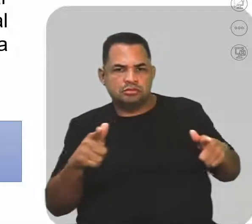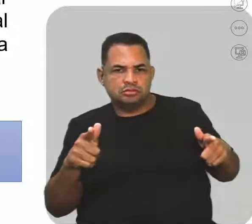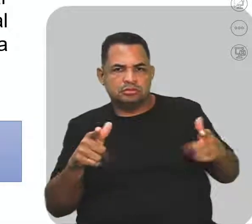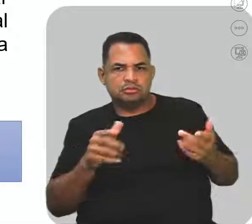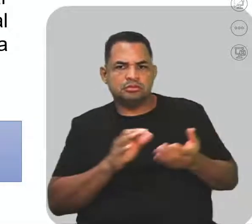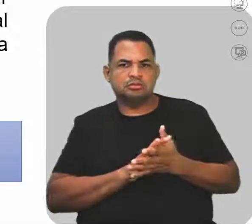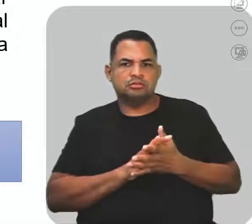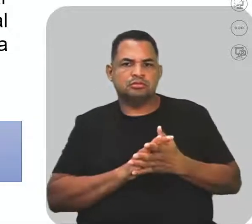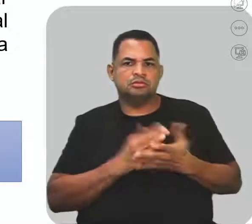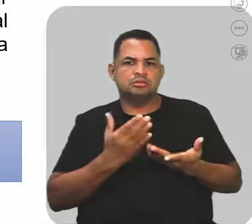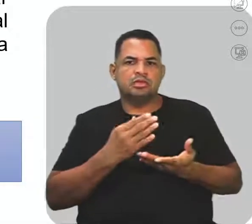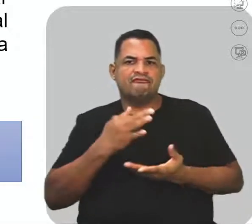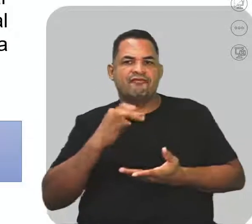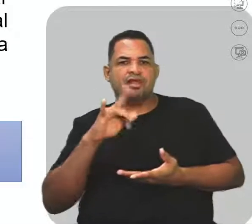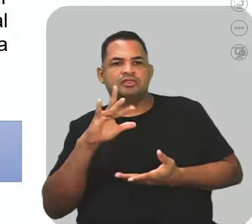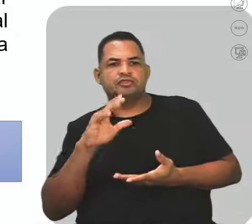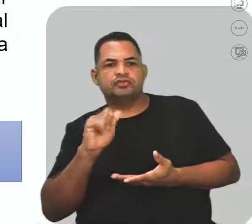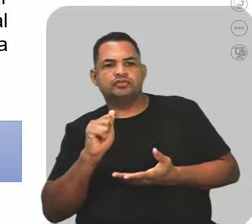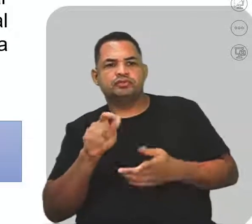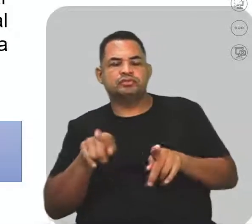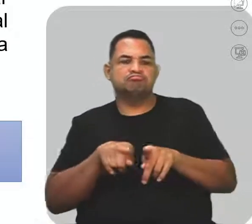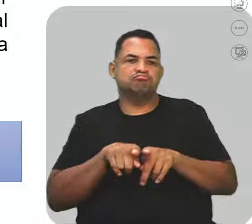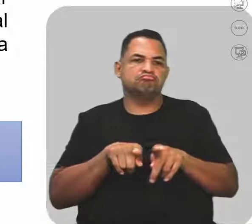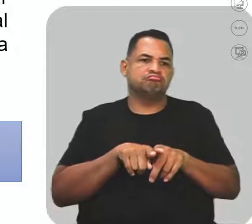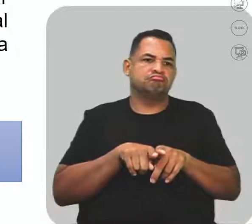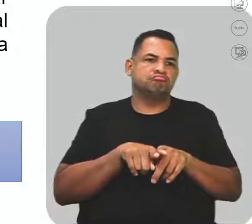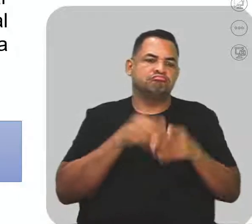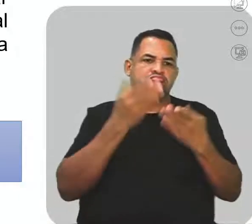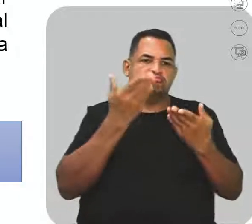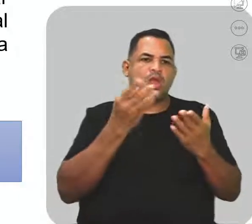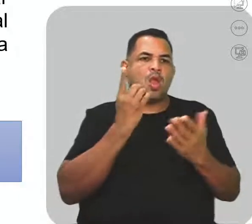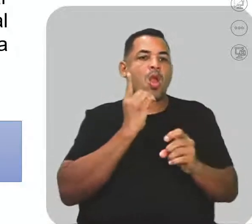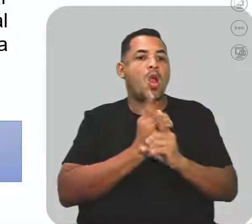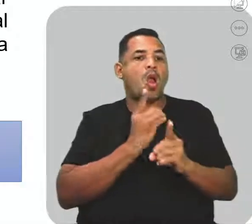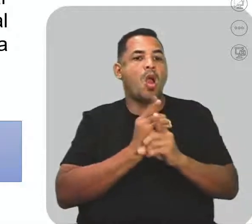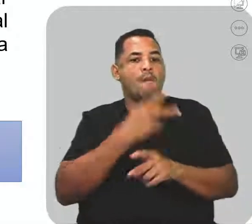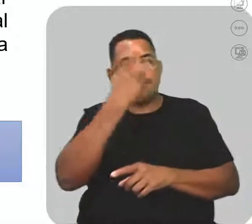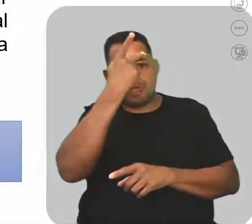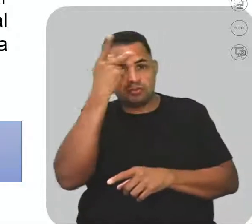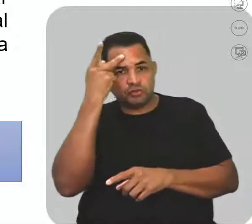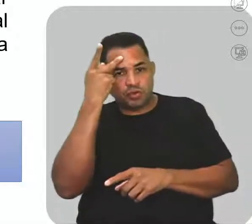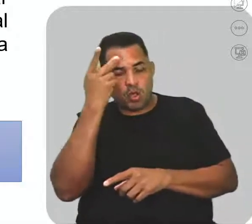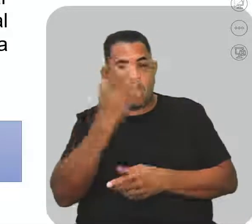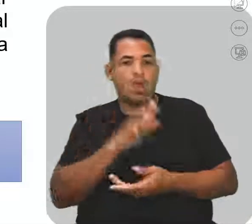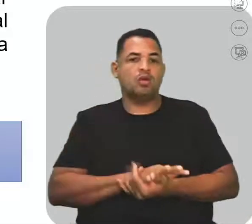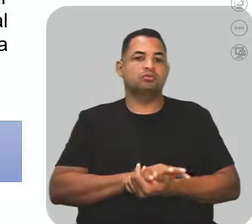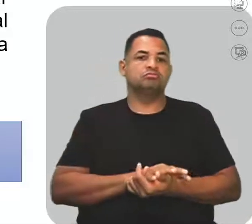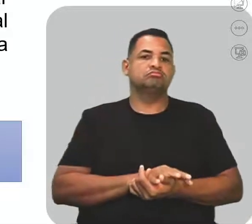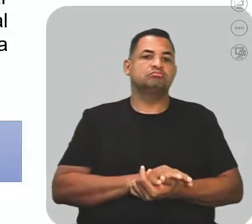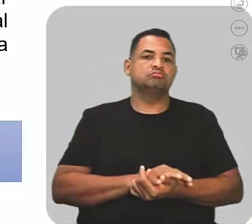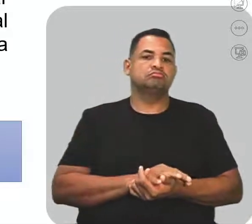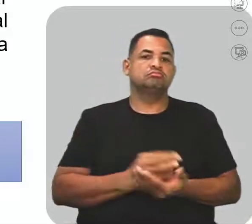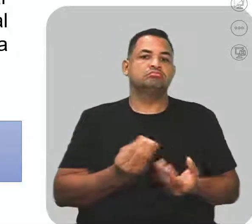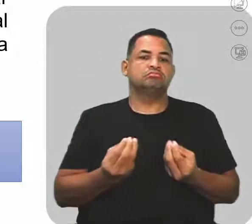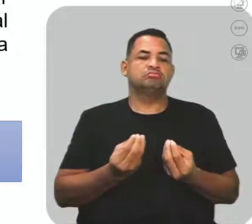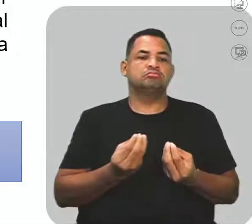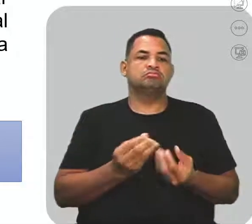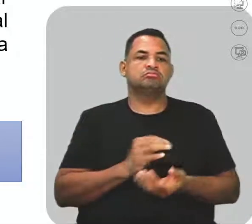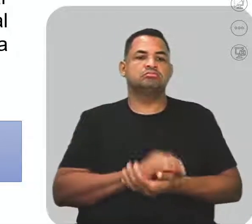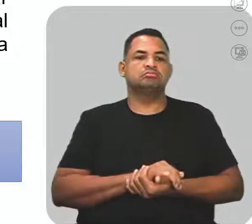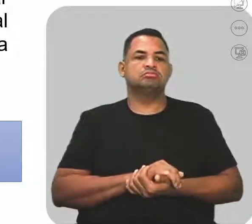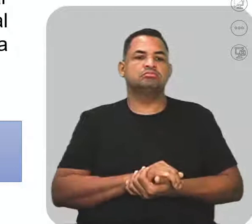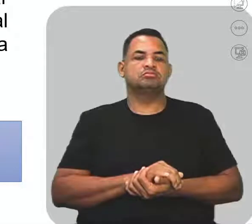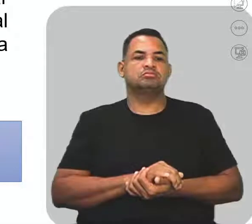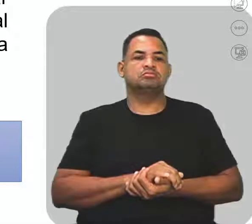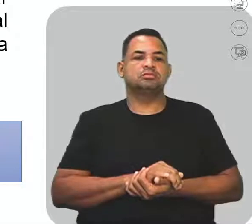se flexiona. O verbo, tanto nós podemos encontrá-lo em pessoa, né, que aí nós vamos falar da sua flexão.